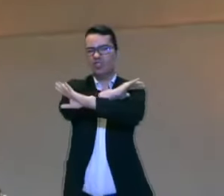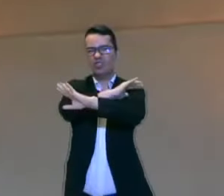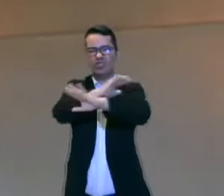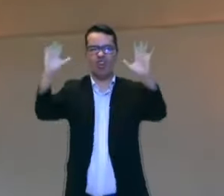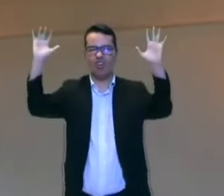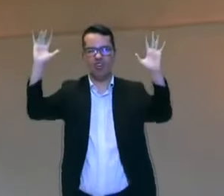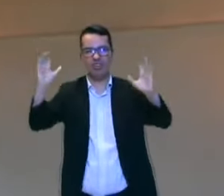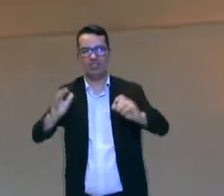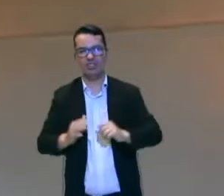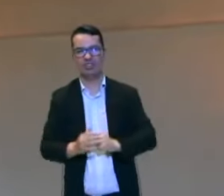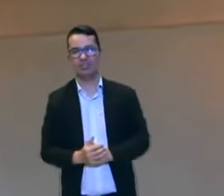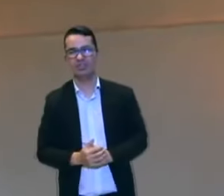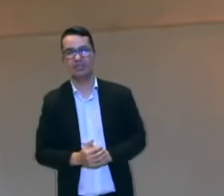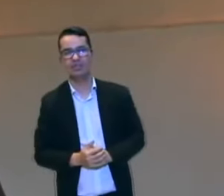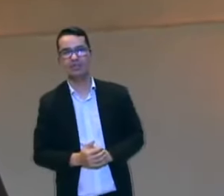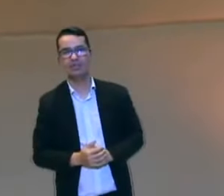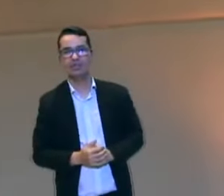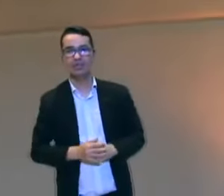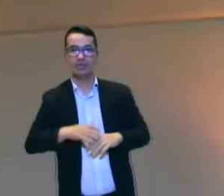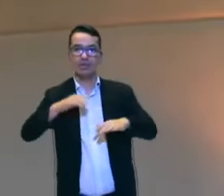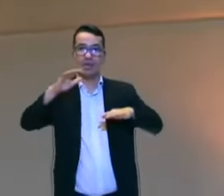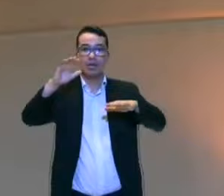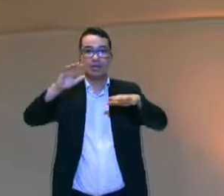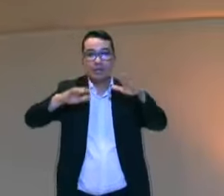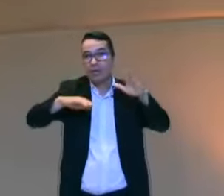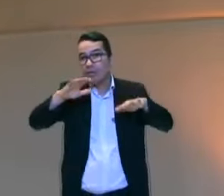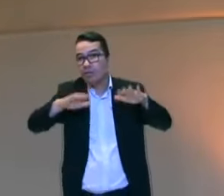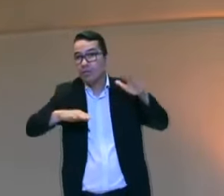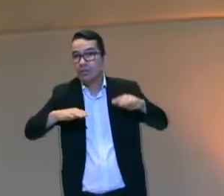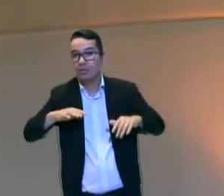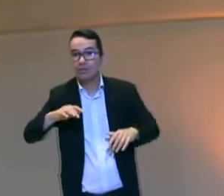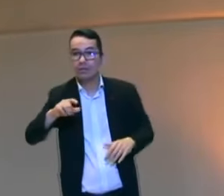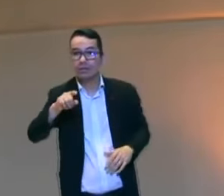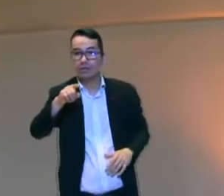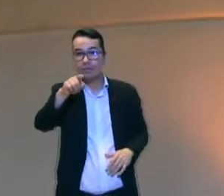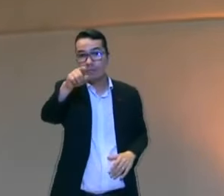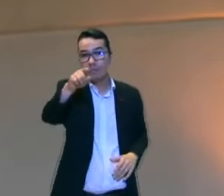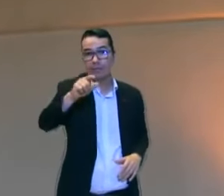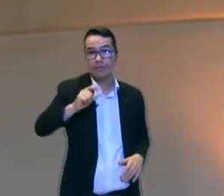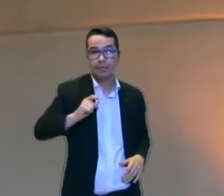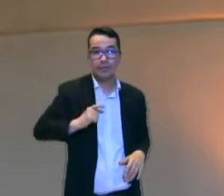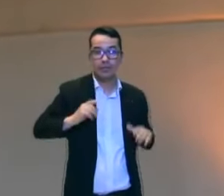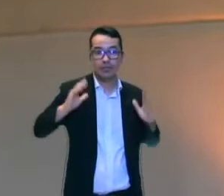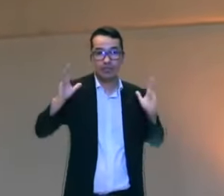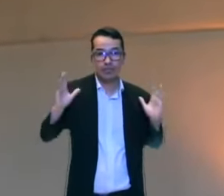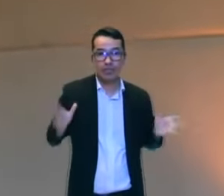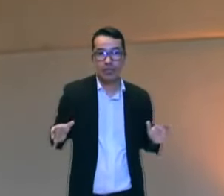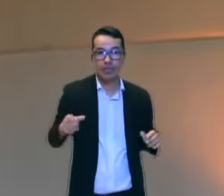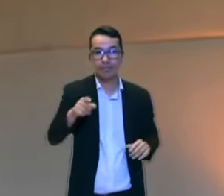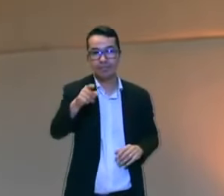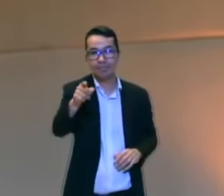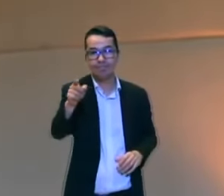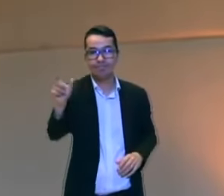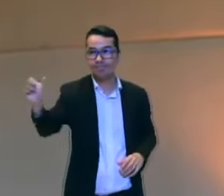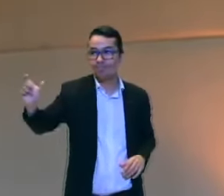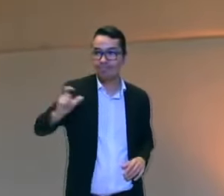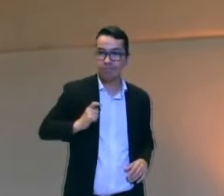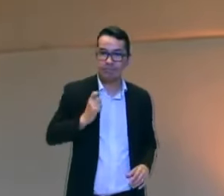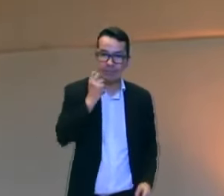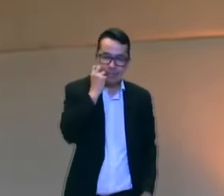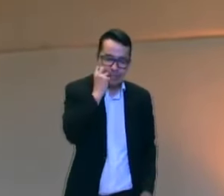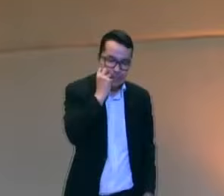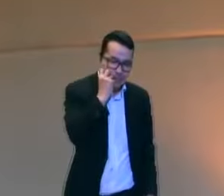Talvez a pedra que o inimigo tem usado para te fazer tropeçar é ofensa. Você está ofendido,